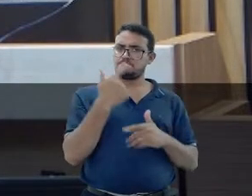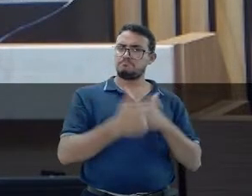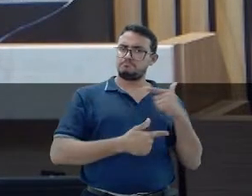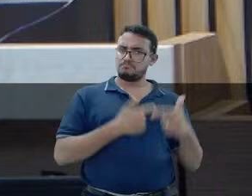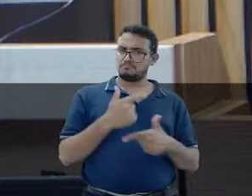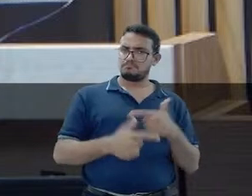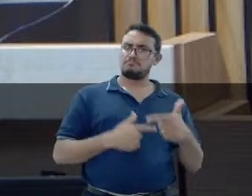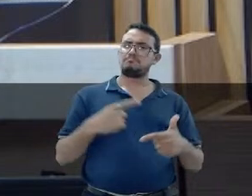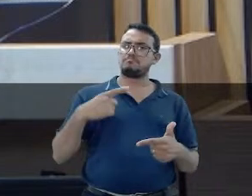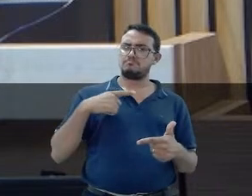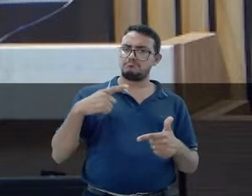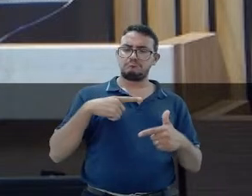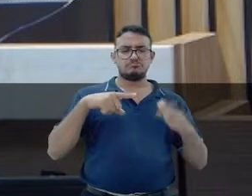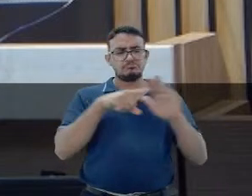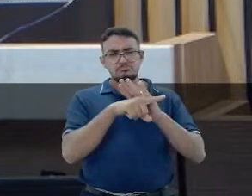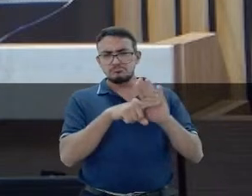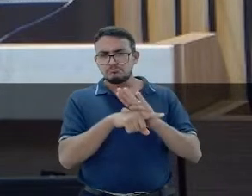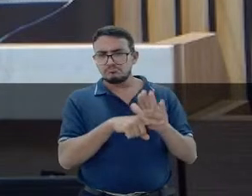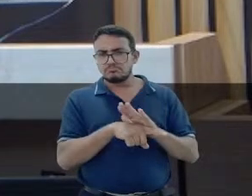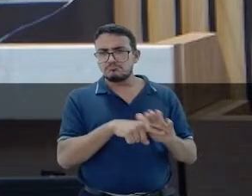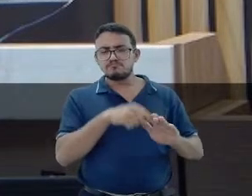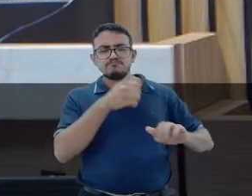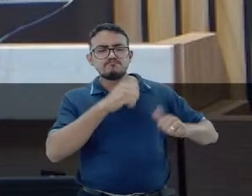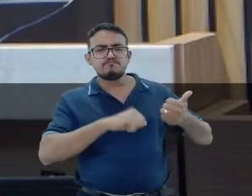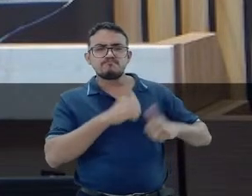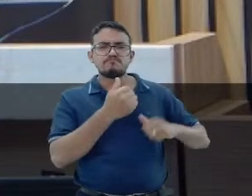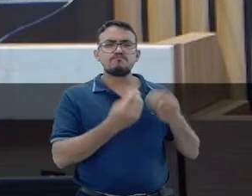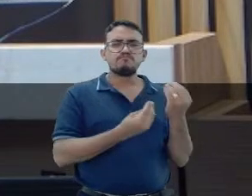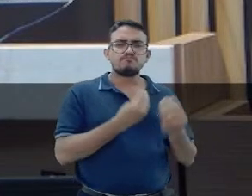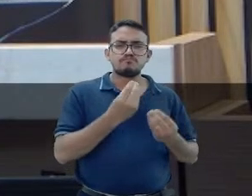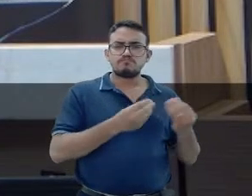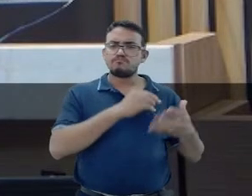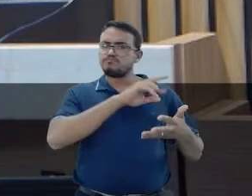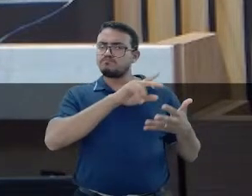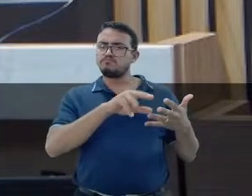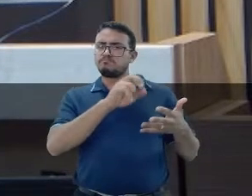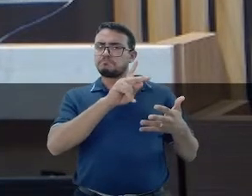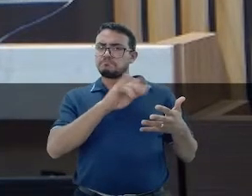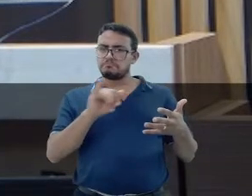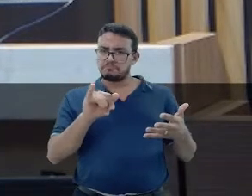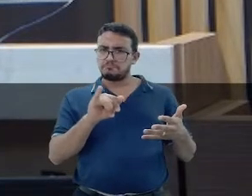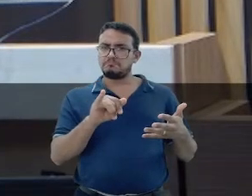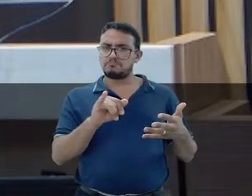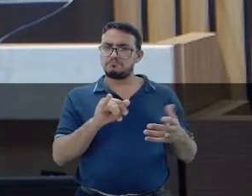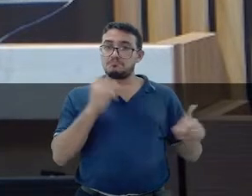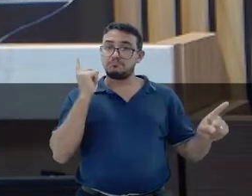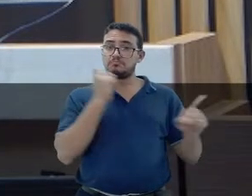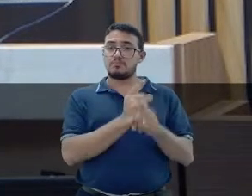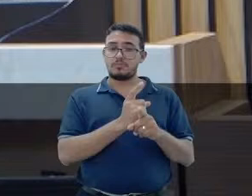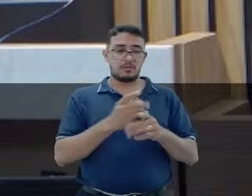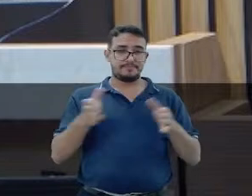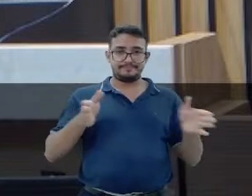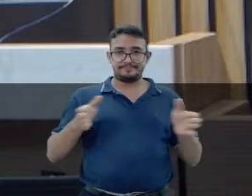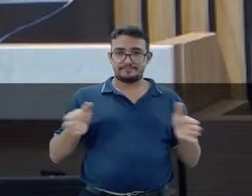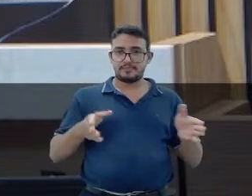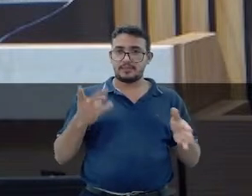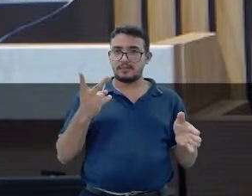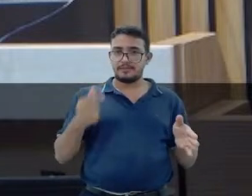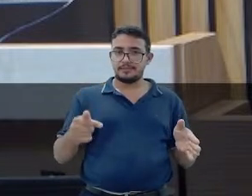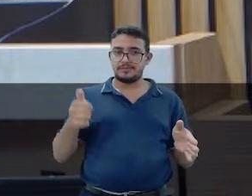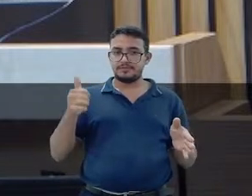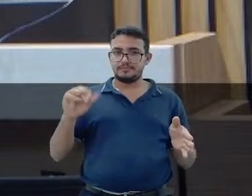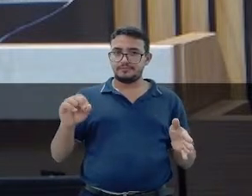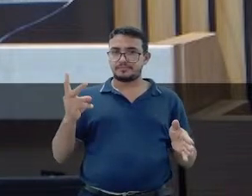avaliados diversos EPIs ao longo do labor, sendo que identificamos que no período de 27 de 10 de 21